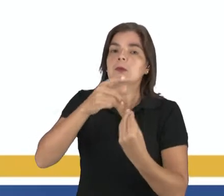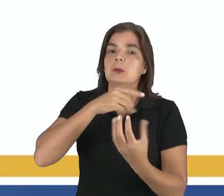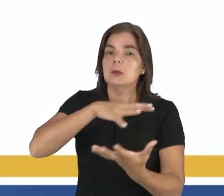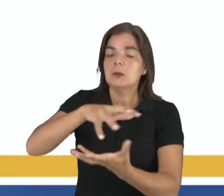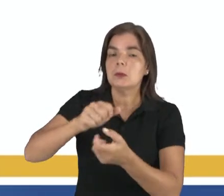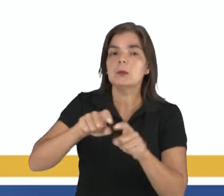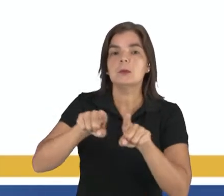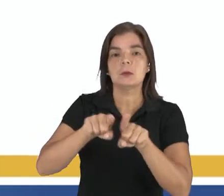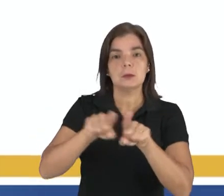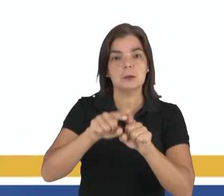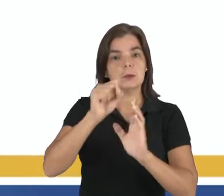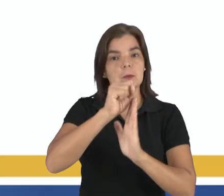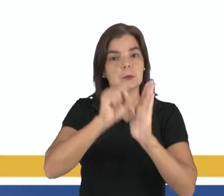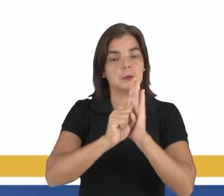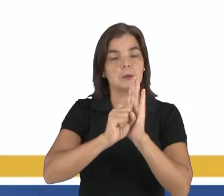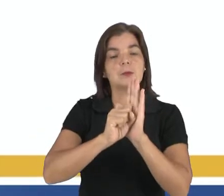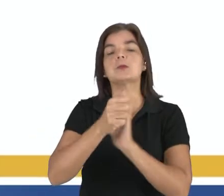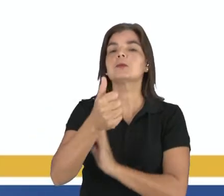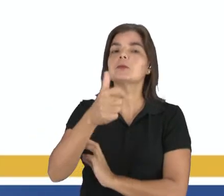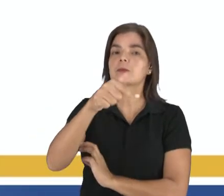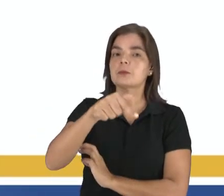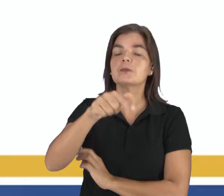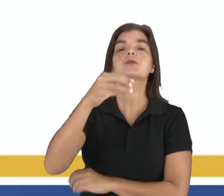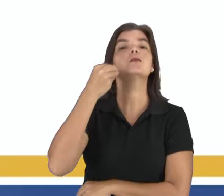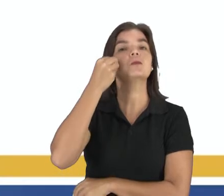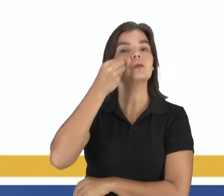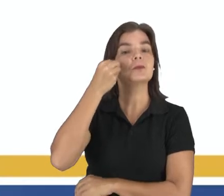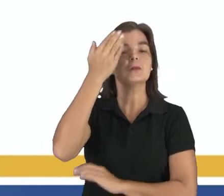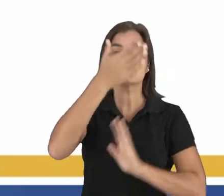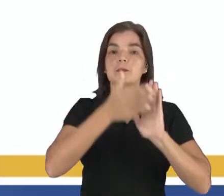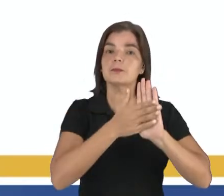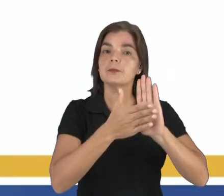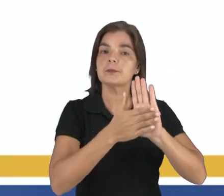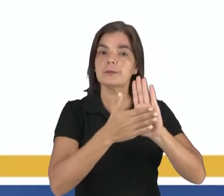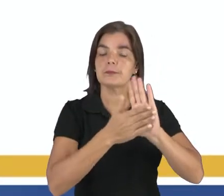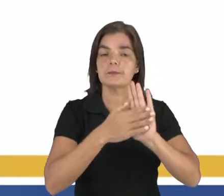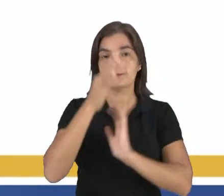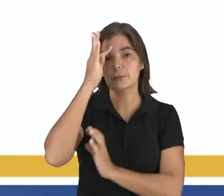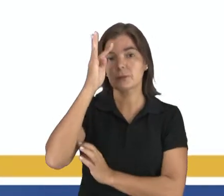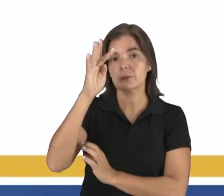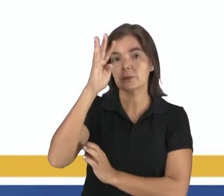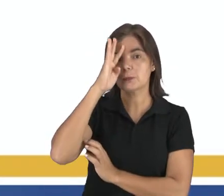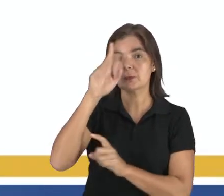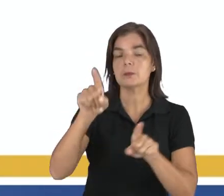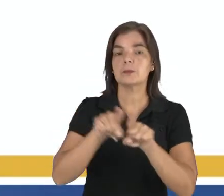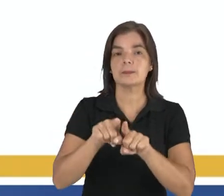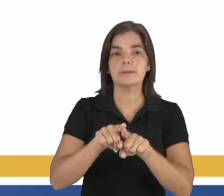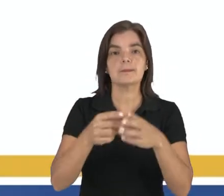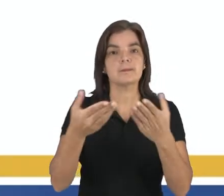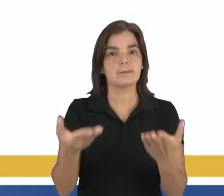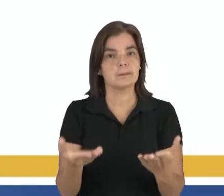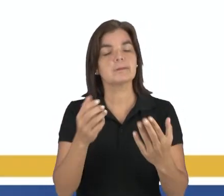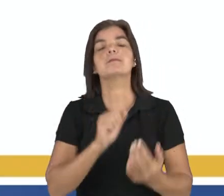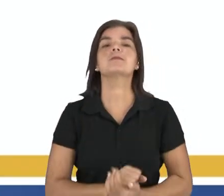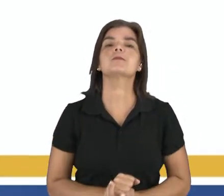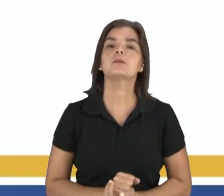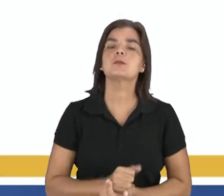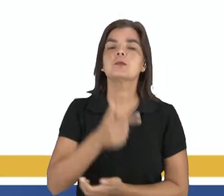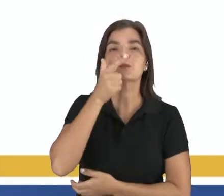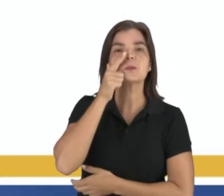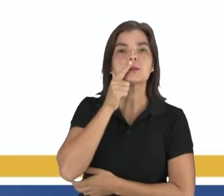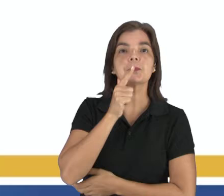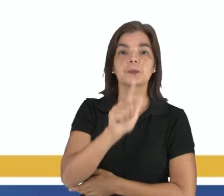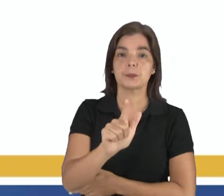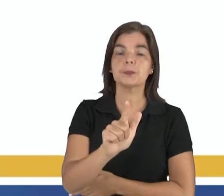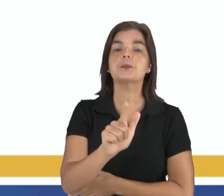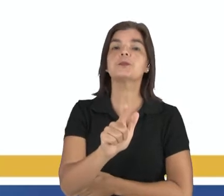no século XVII, utilizou experimentos para comprovar as suas teorias. E assim,